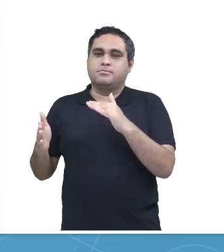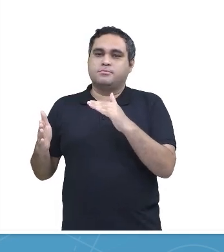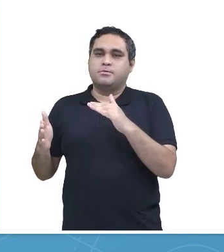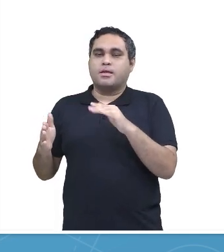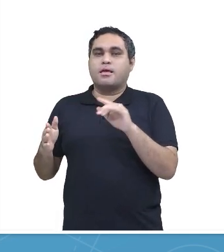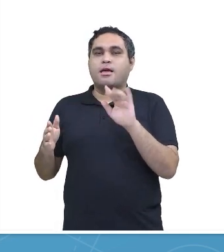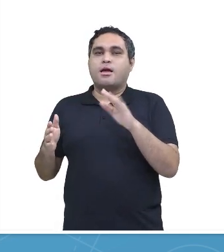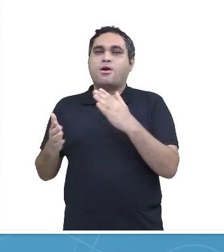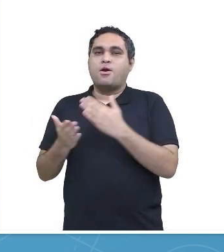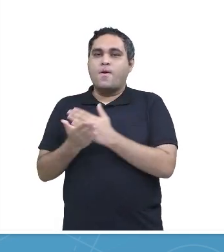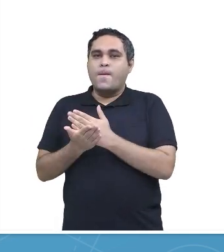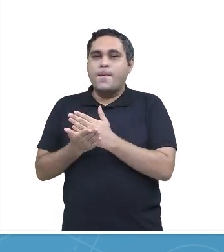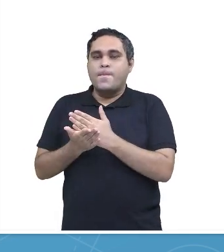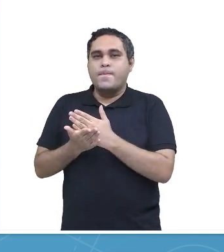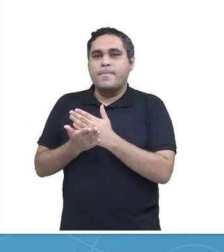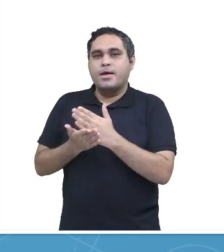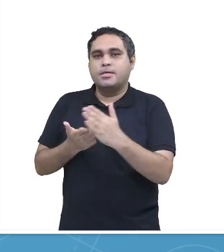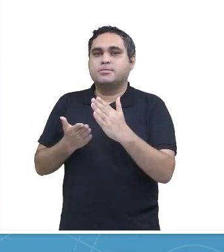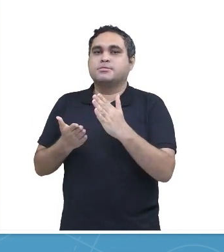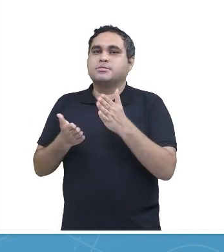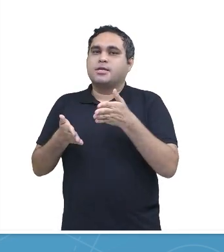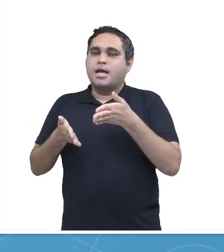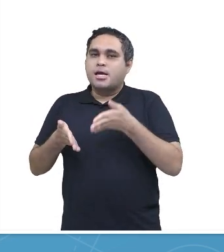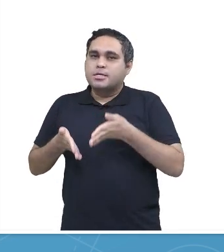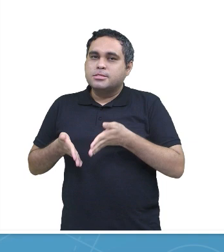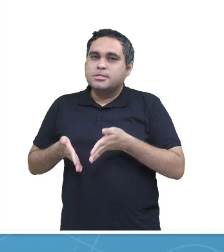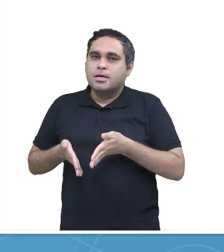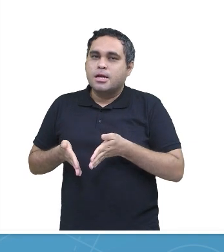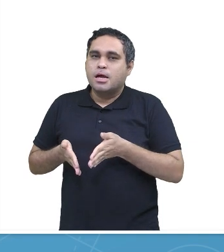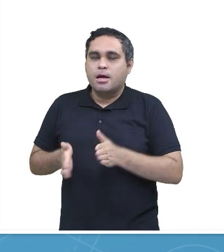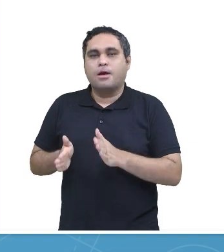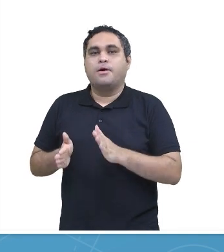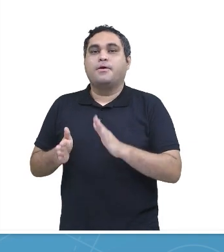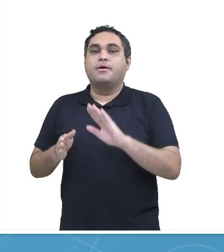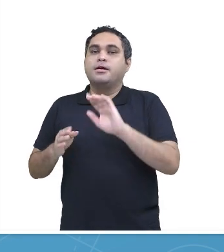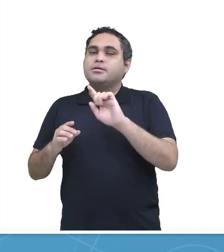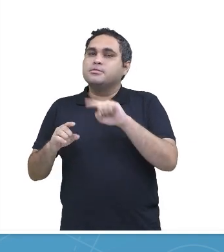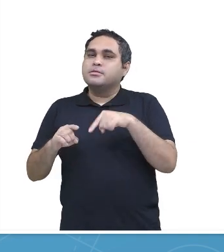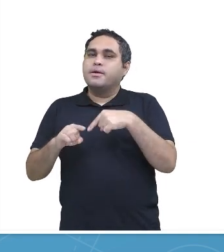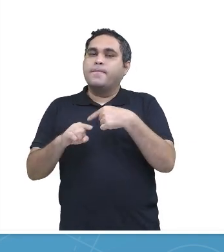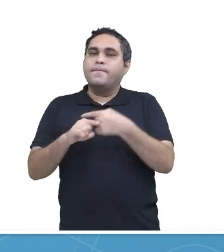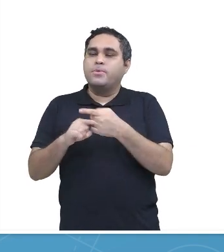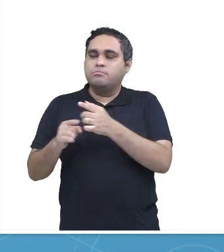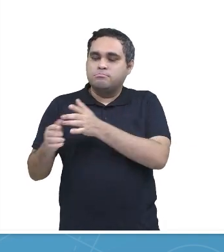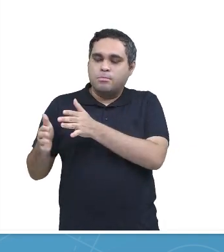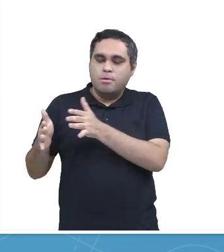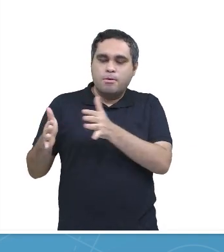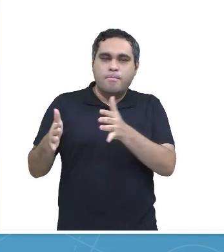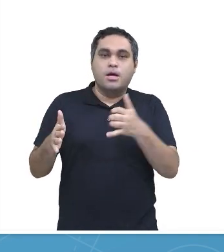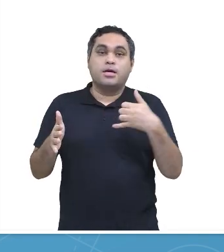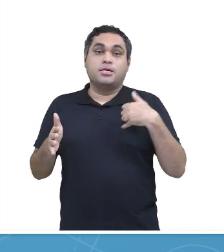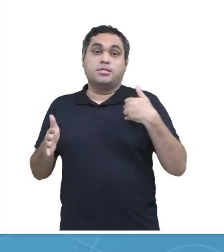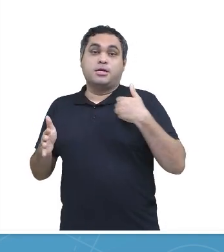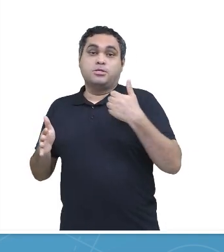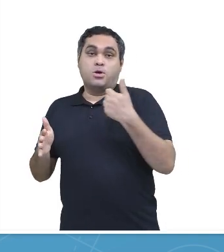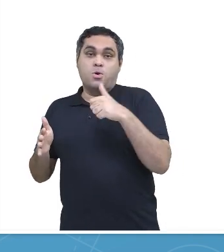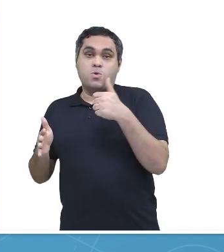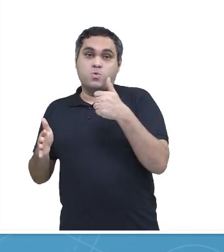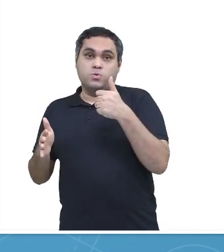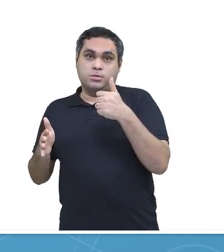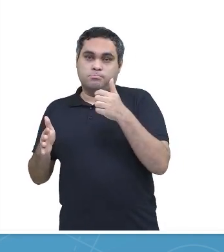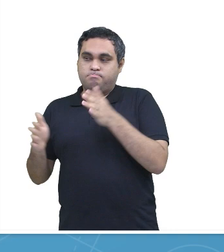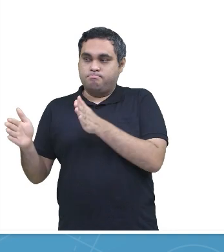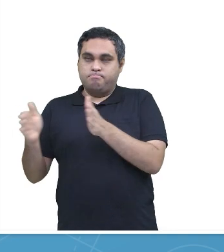o nascimento e vai até ali por volta dos 11 anos de idade, certo? Então a infância é um